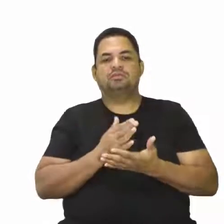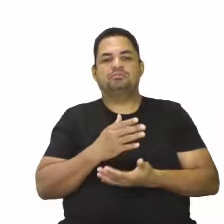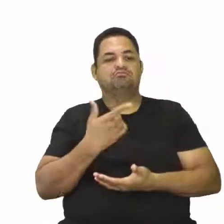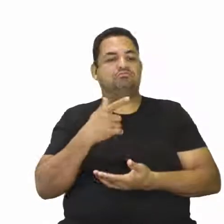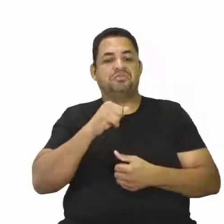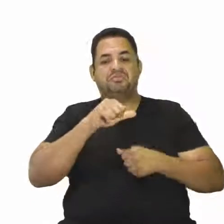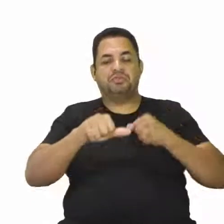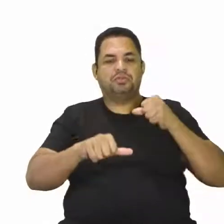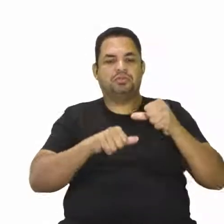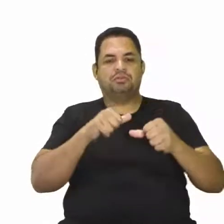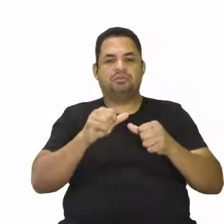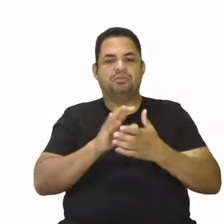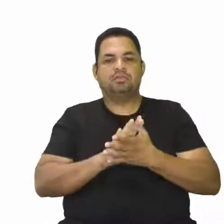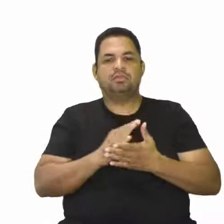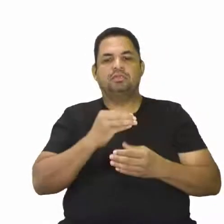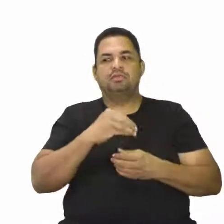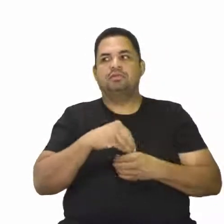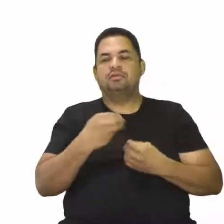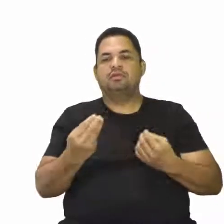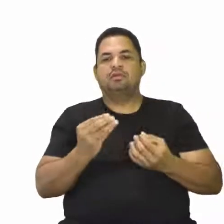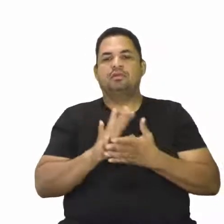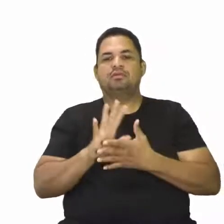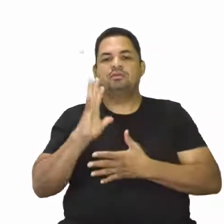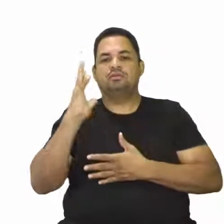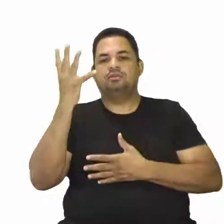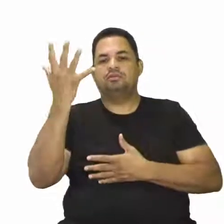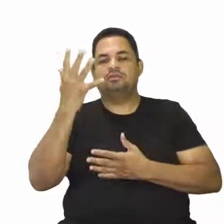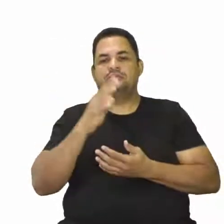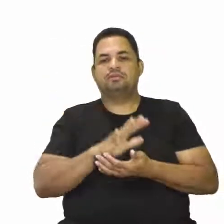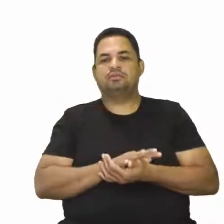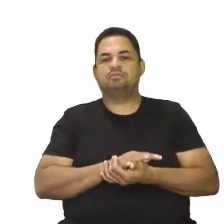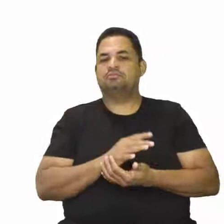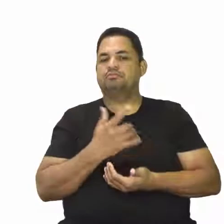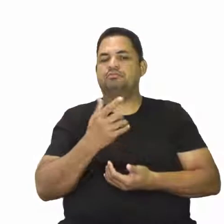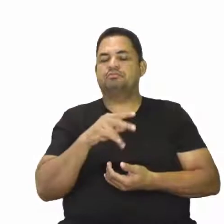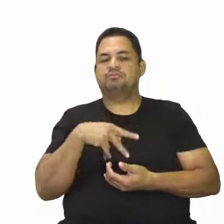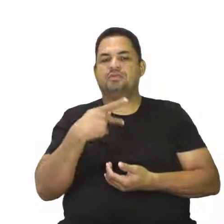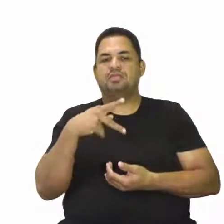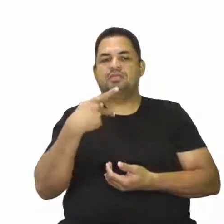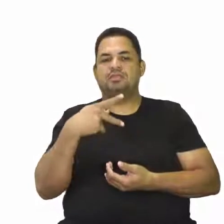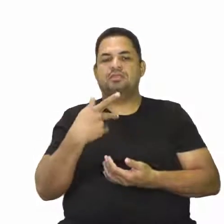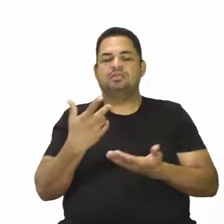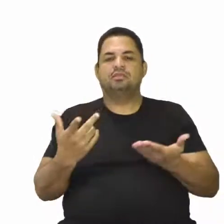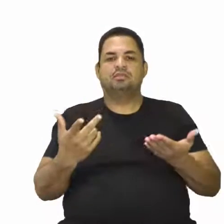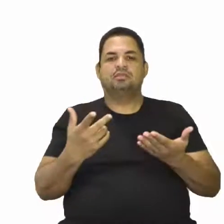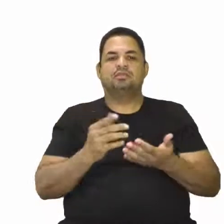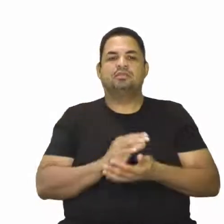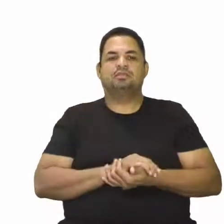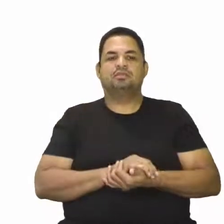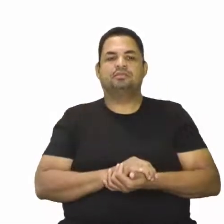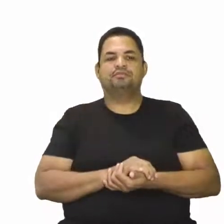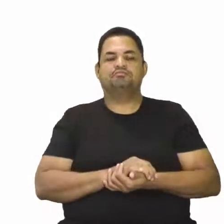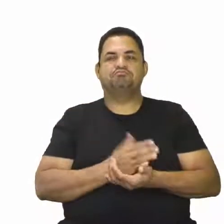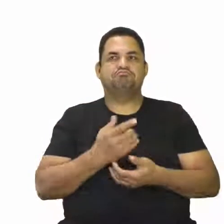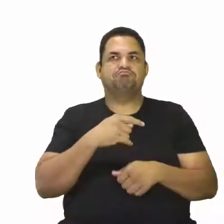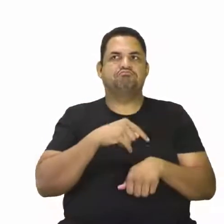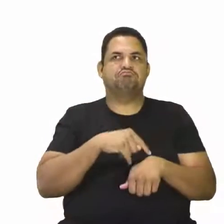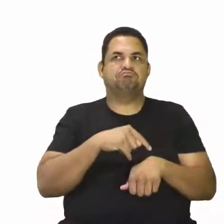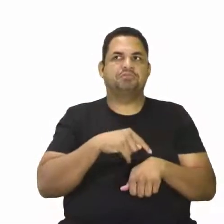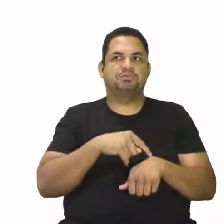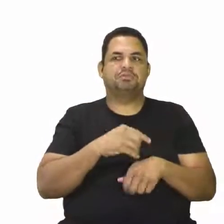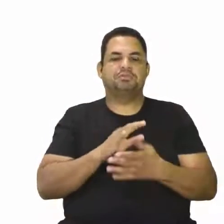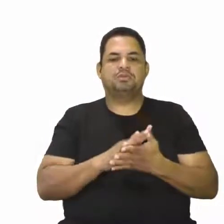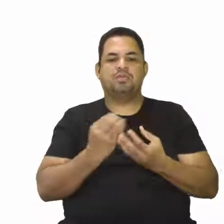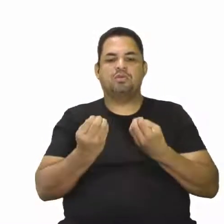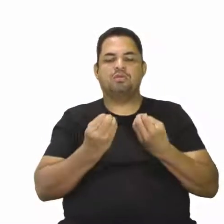invariável, atemporal, ou seja, não será conjugada nem em tempo, nem em modo. Ele